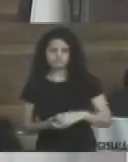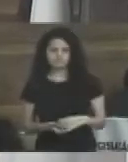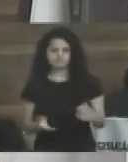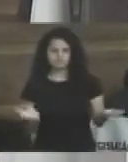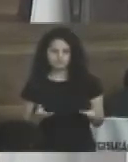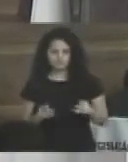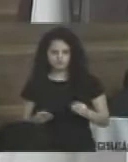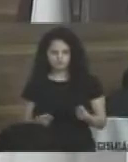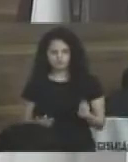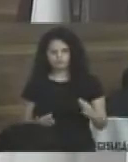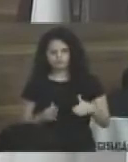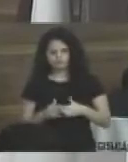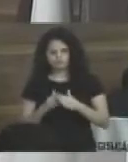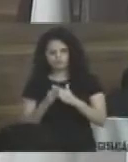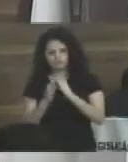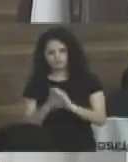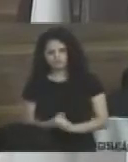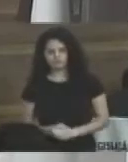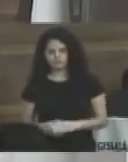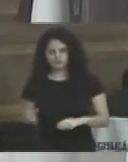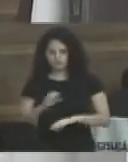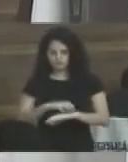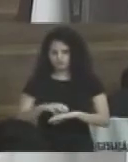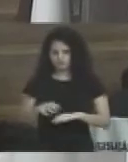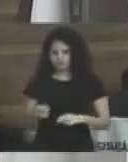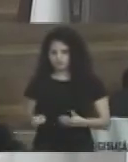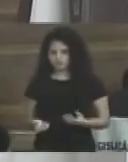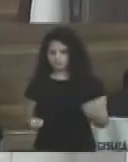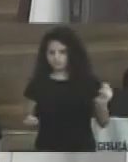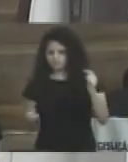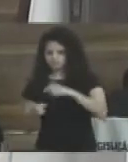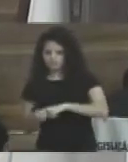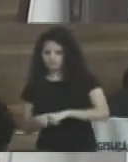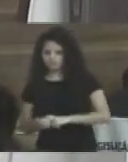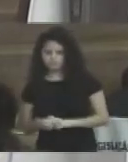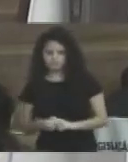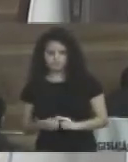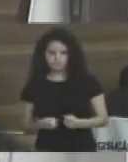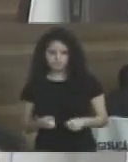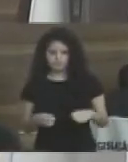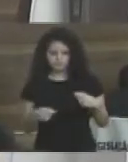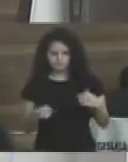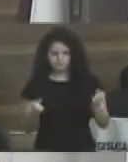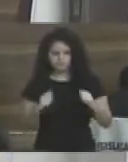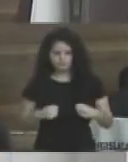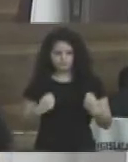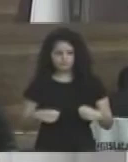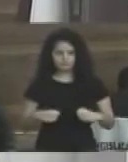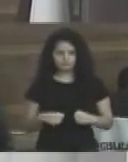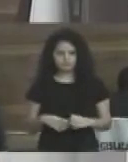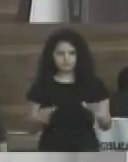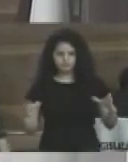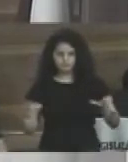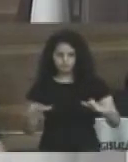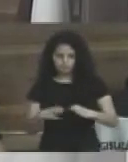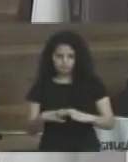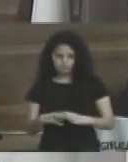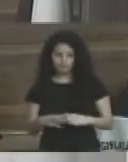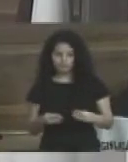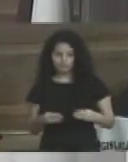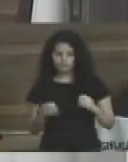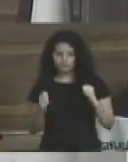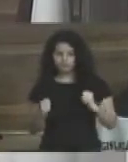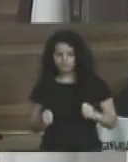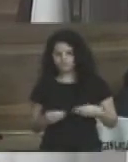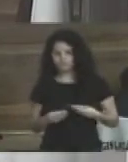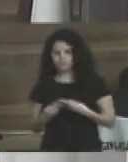navios, o turista chega à nossa cidade, então, a gente precisa de um centro onde se possa vender,